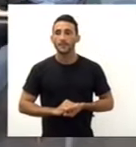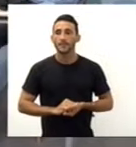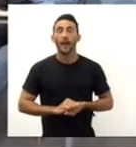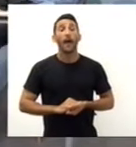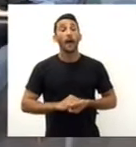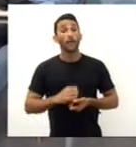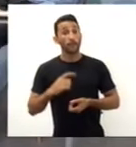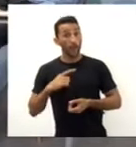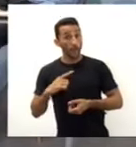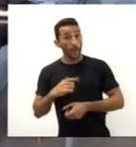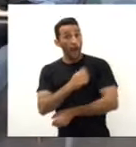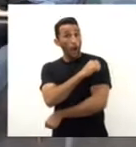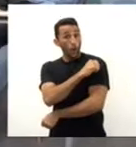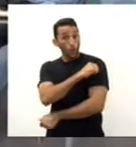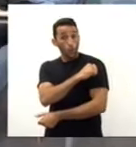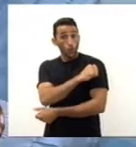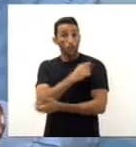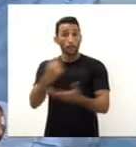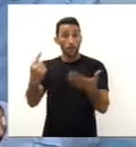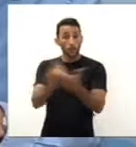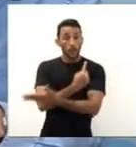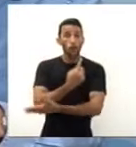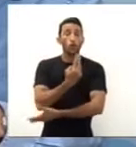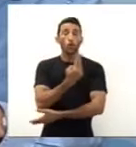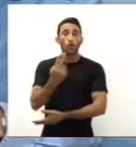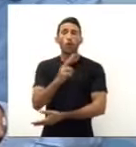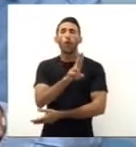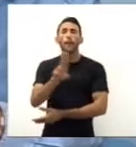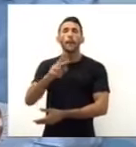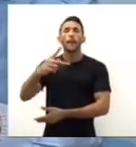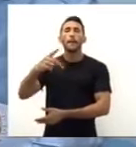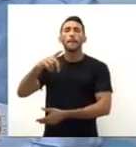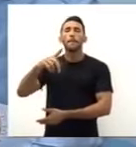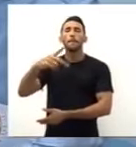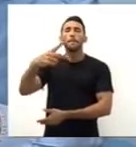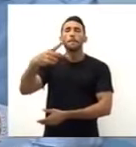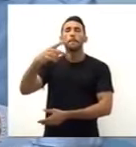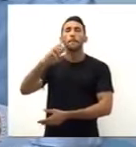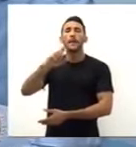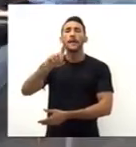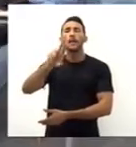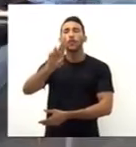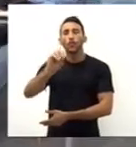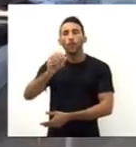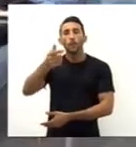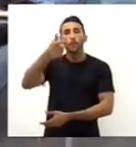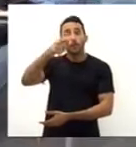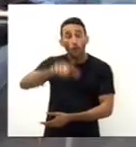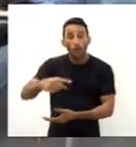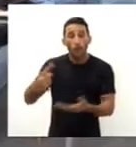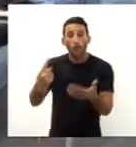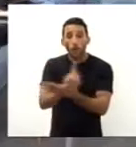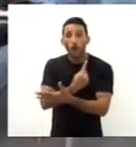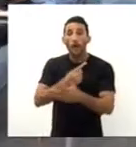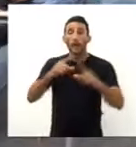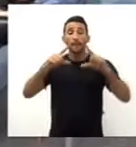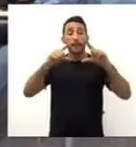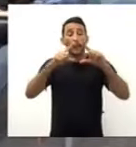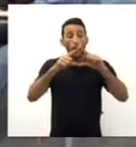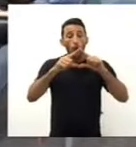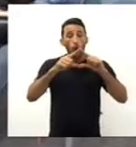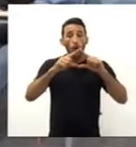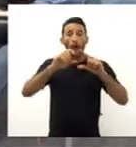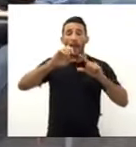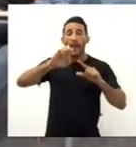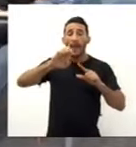Mais um questionamento do aluno Pedro. Ele pergunta o que vem a ser um triângulo equilátero. Um triângulo equilátero é um triângulo que